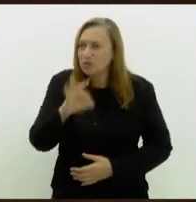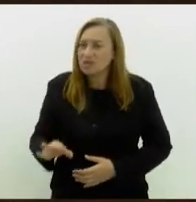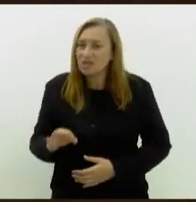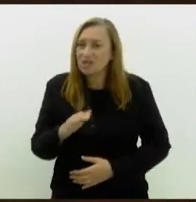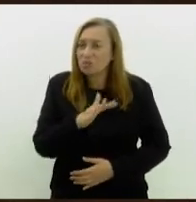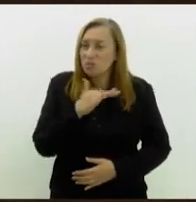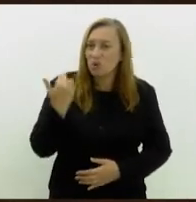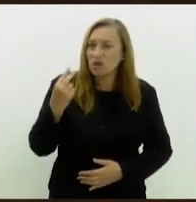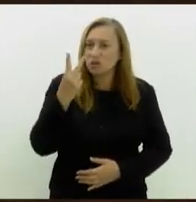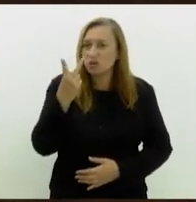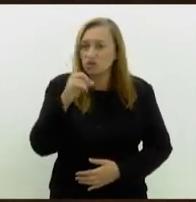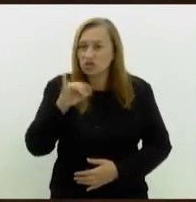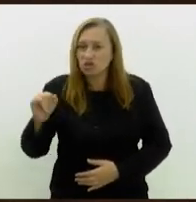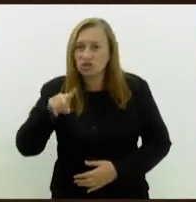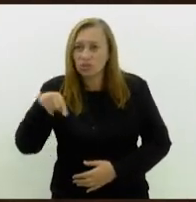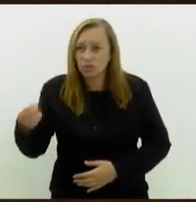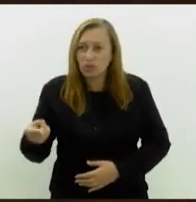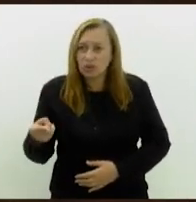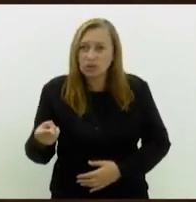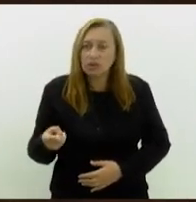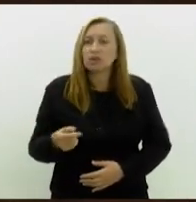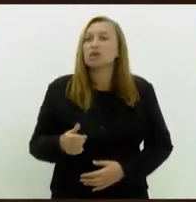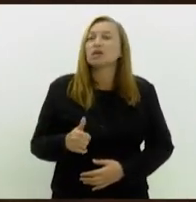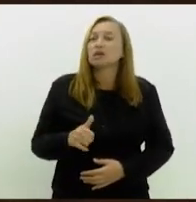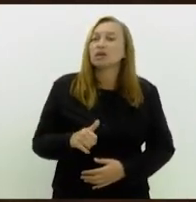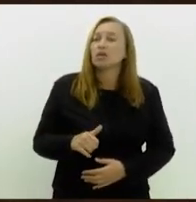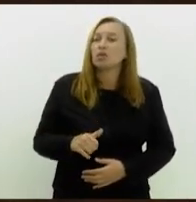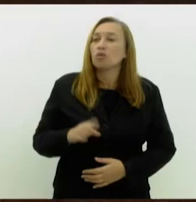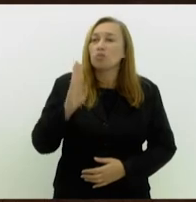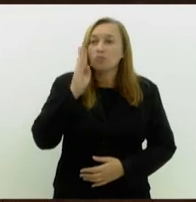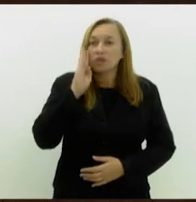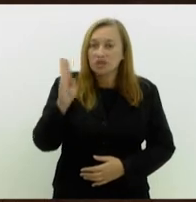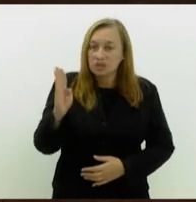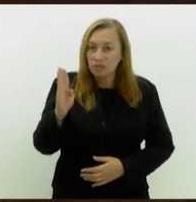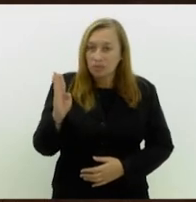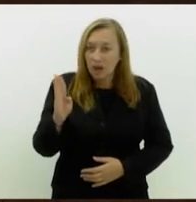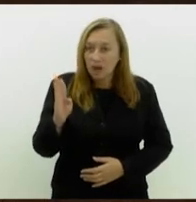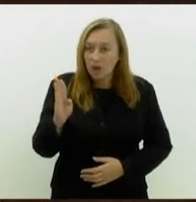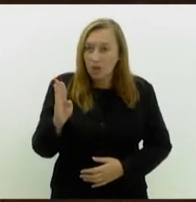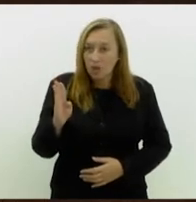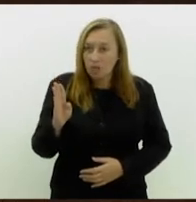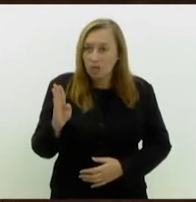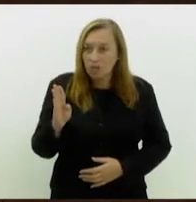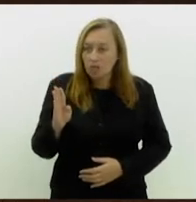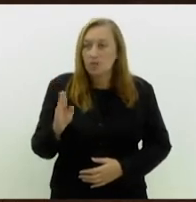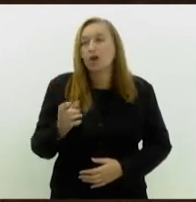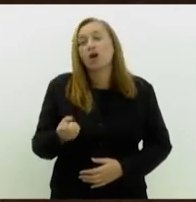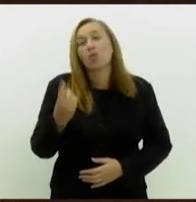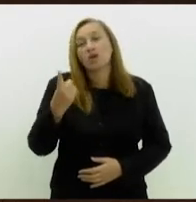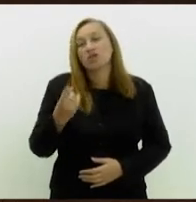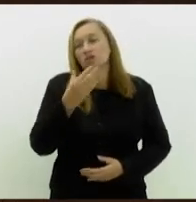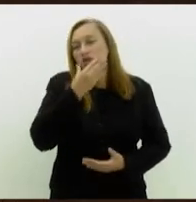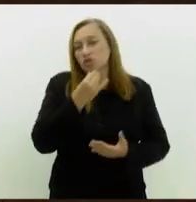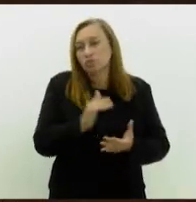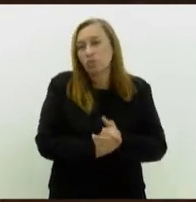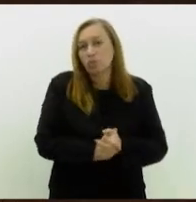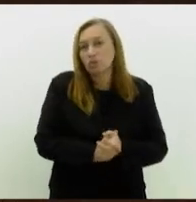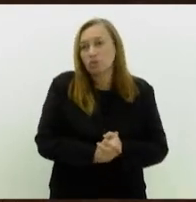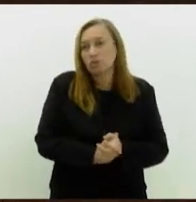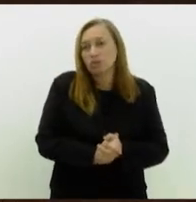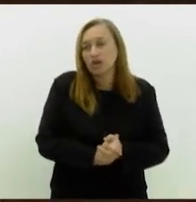falecer dois dias depois e ela e o principal né suspeito é o ex-marido e ele